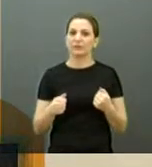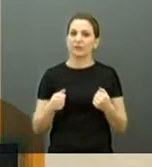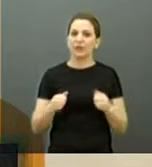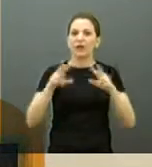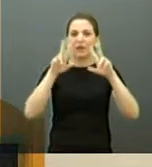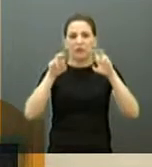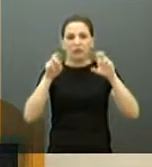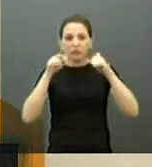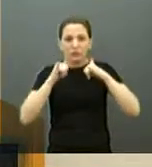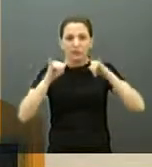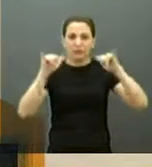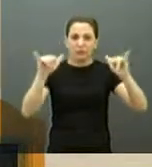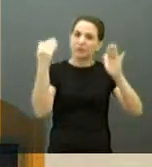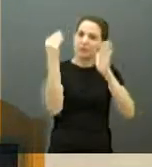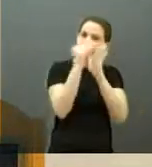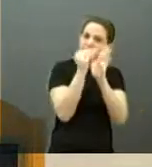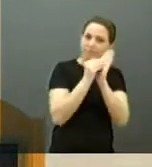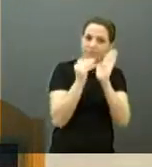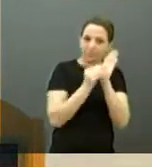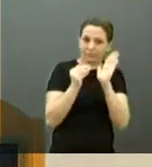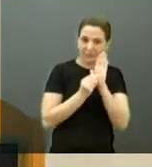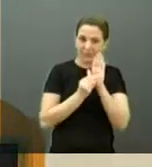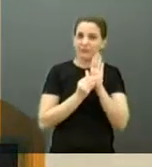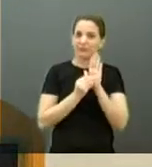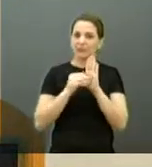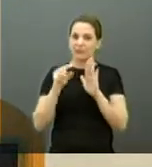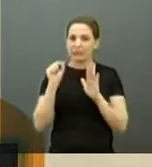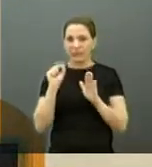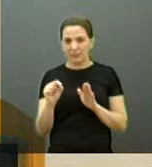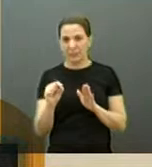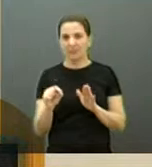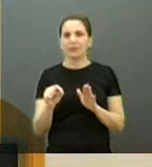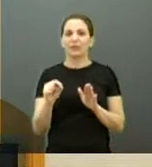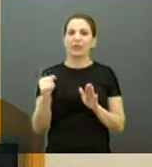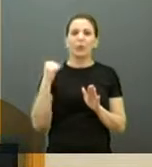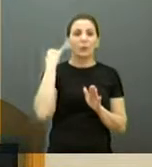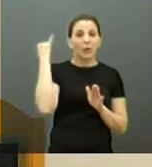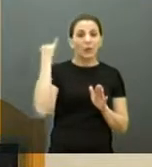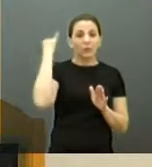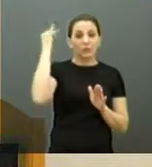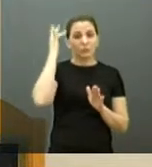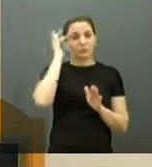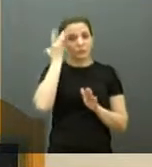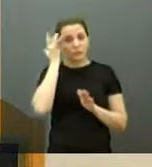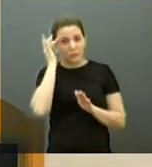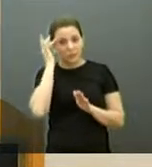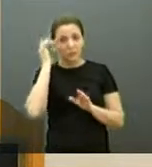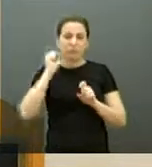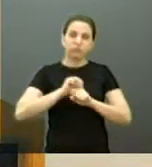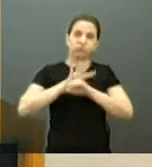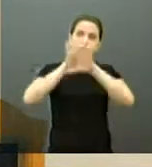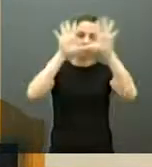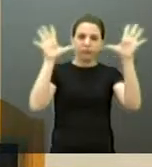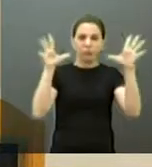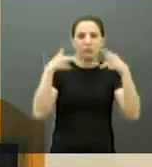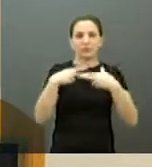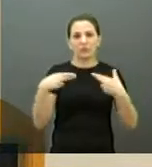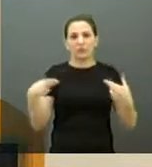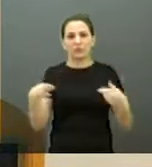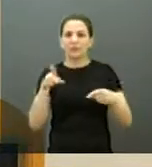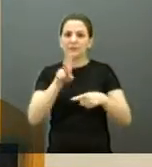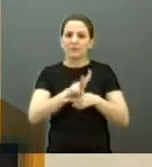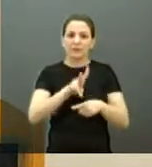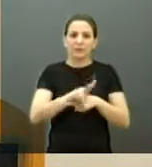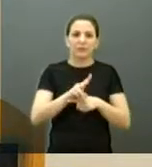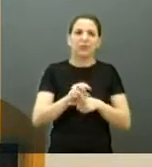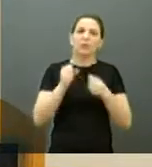à divulgação das escalas, o que, em tese, eu acho um mecanismo importante para que seja transparente e essa fiscalização